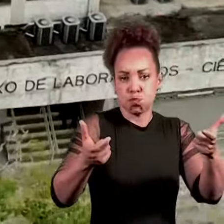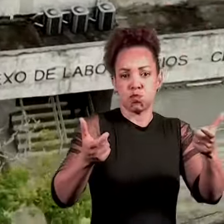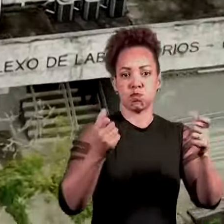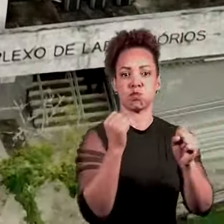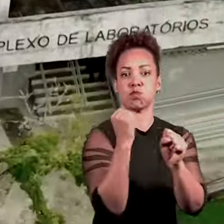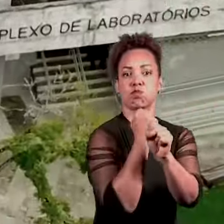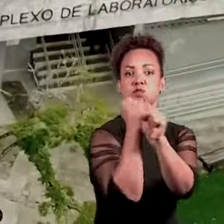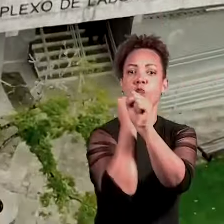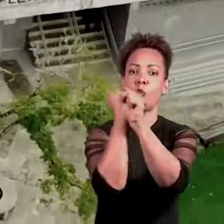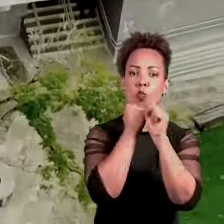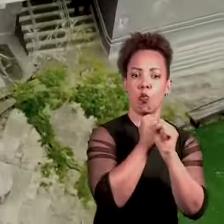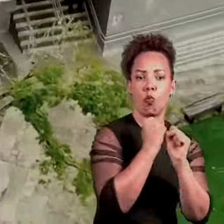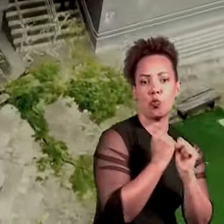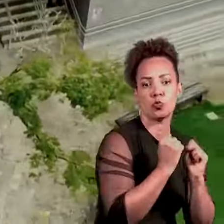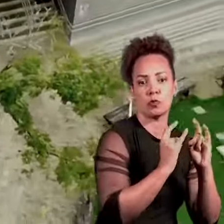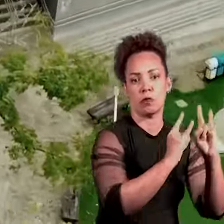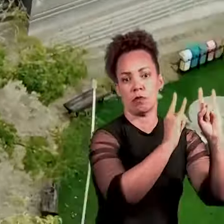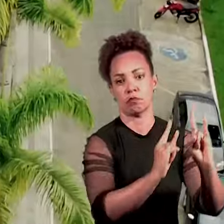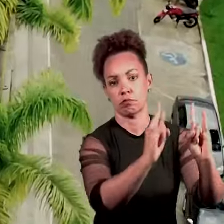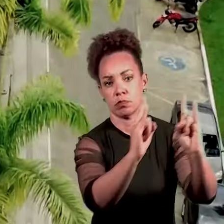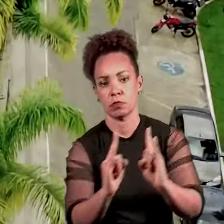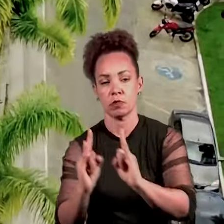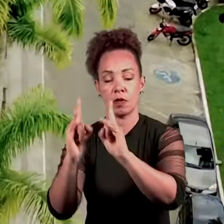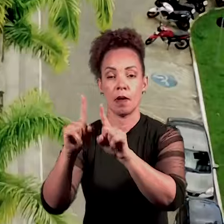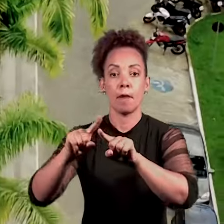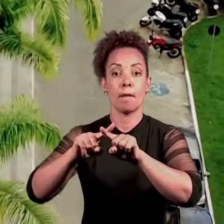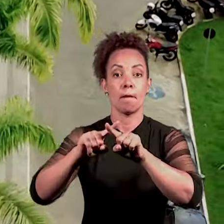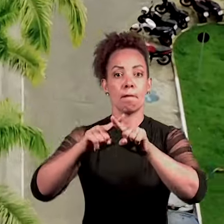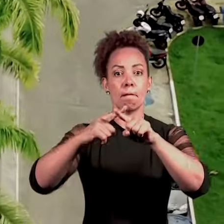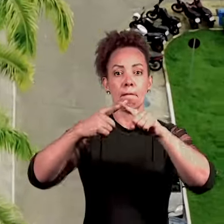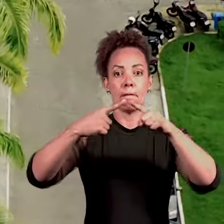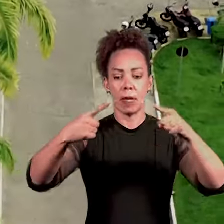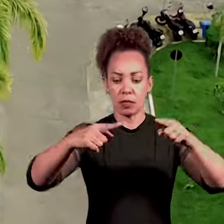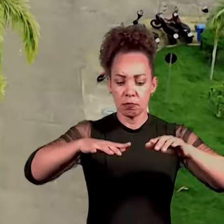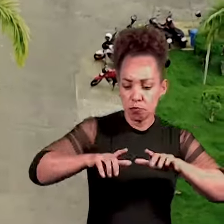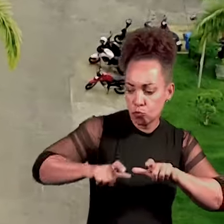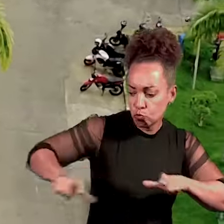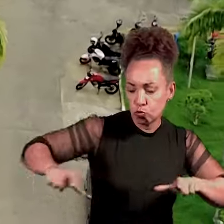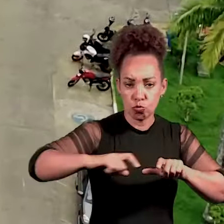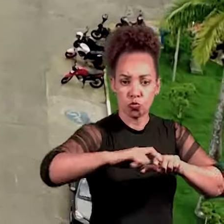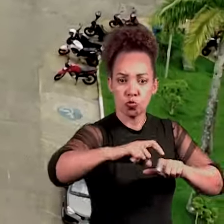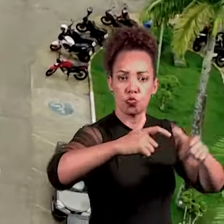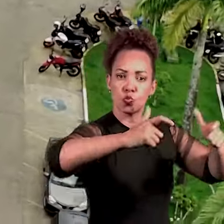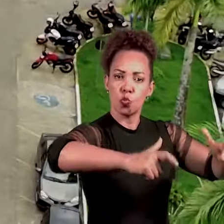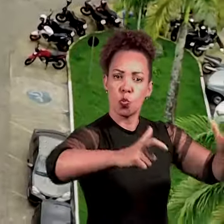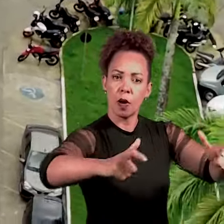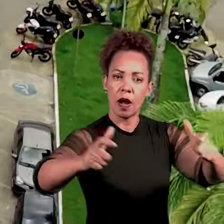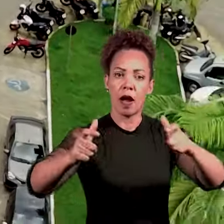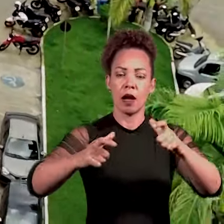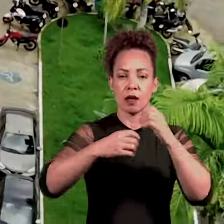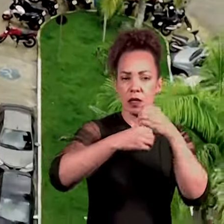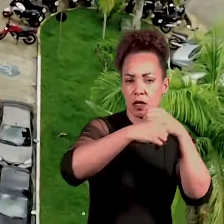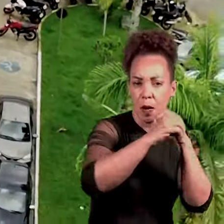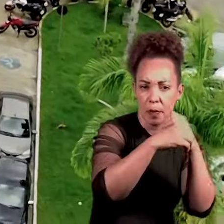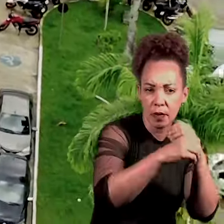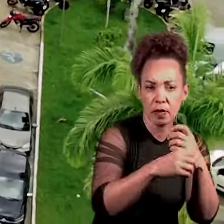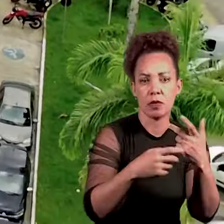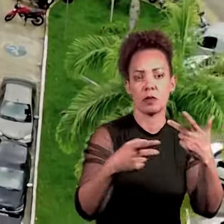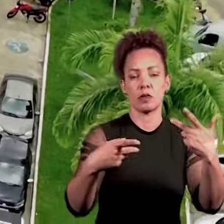física, né? Na concretude das construções, dos laboratórios,